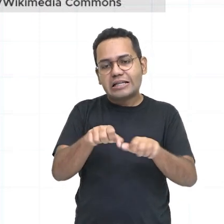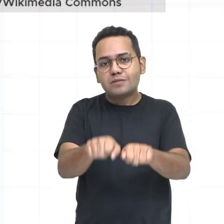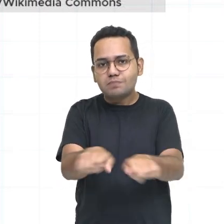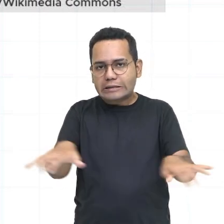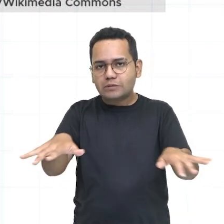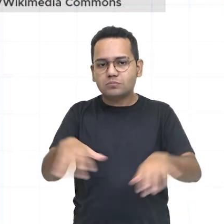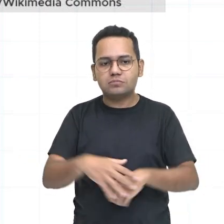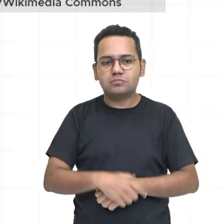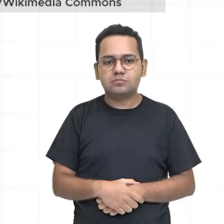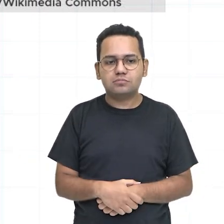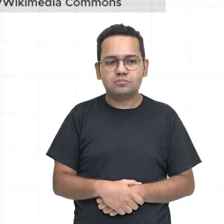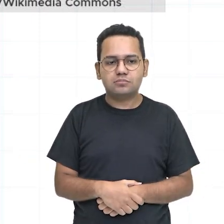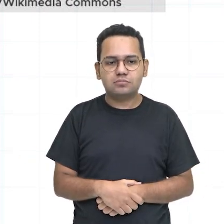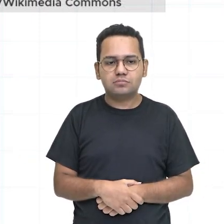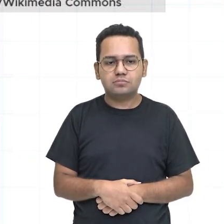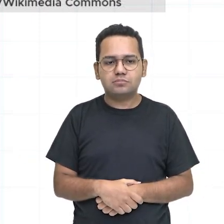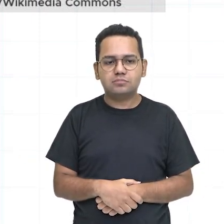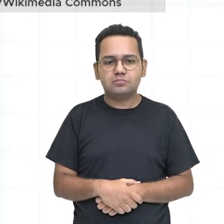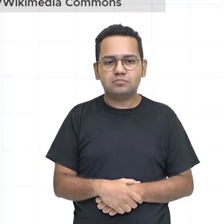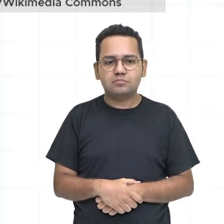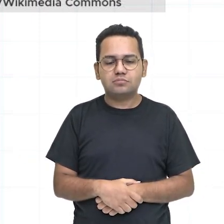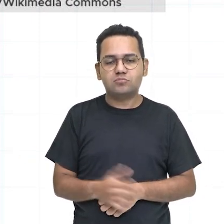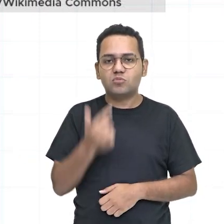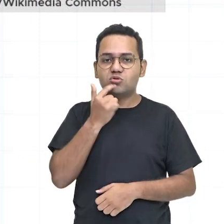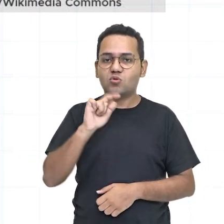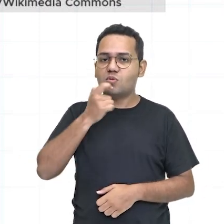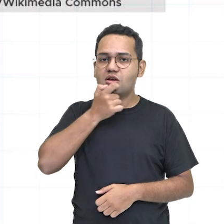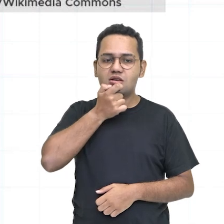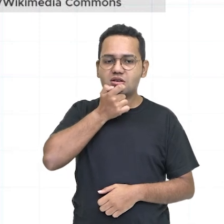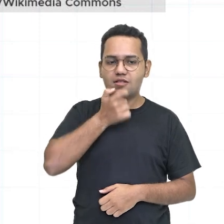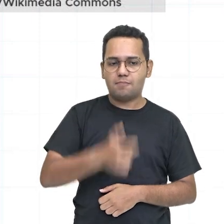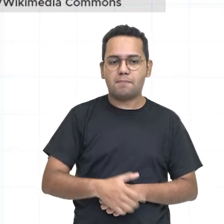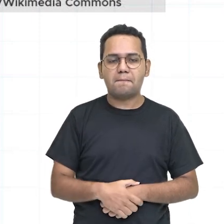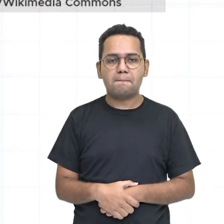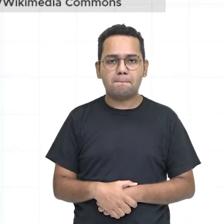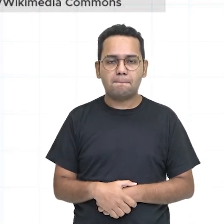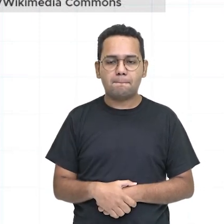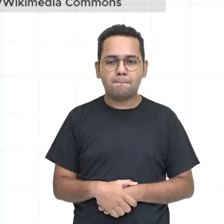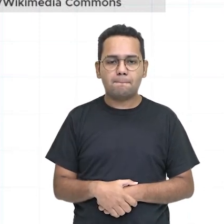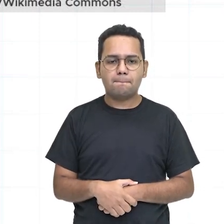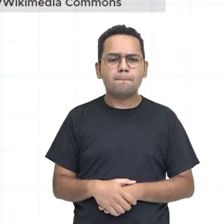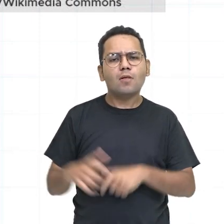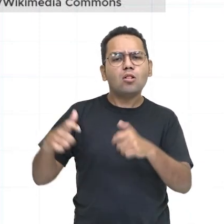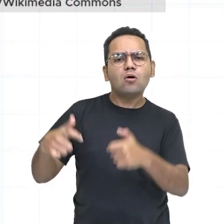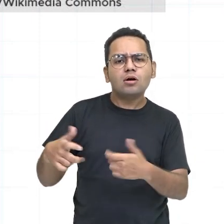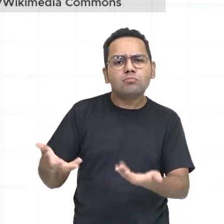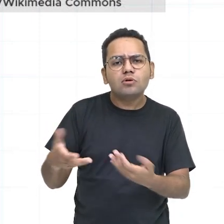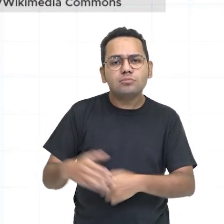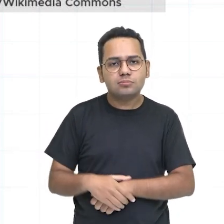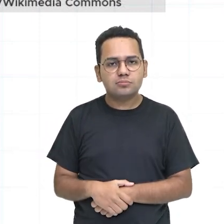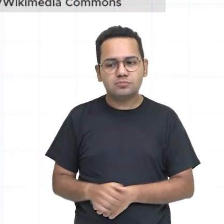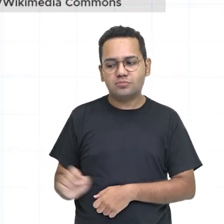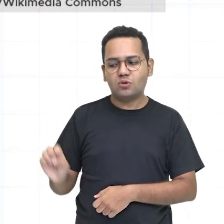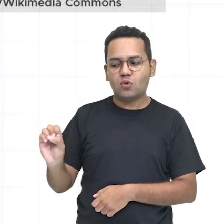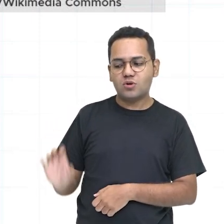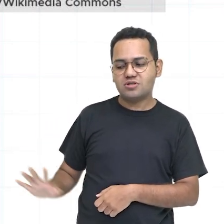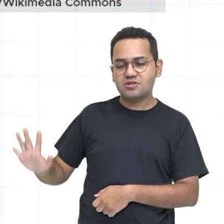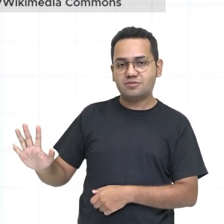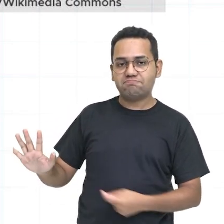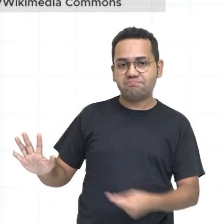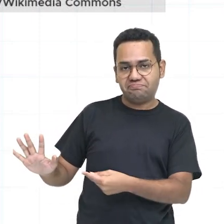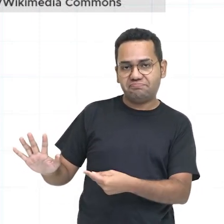quê? Da língua. Que língua? Inglesa. Onde?